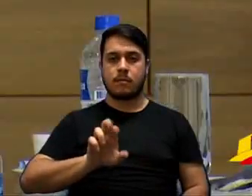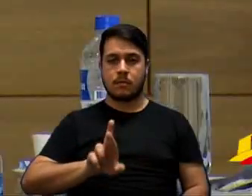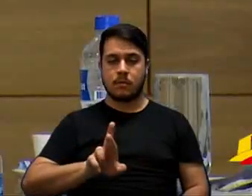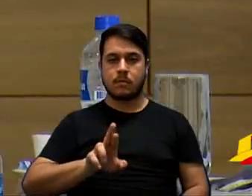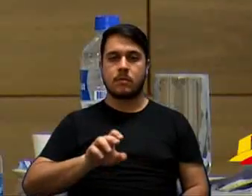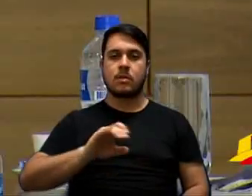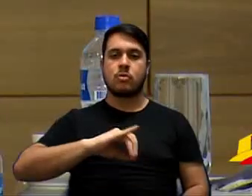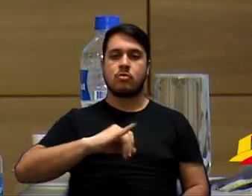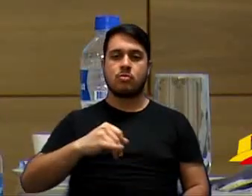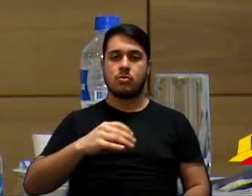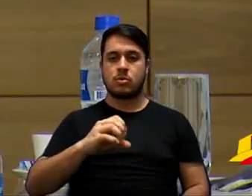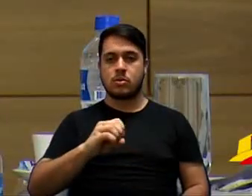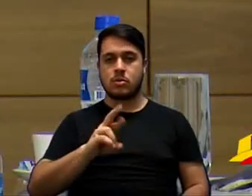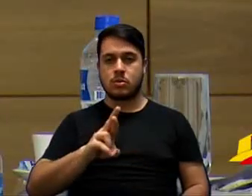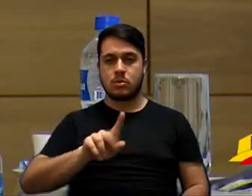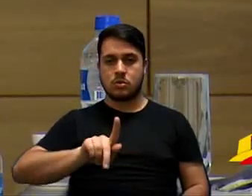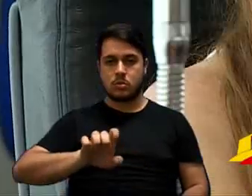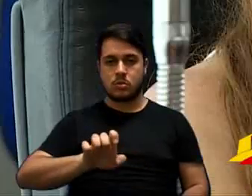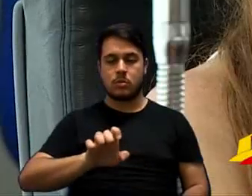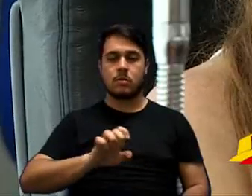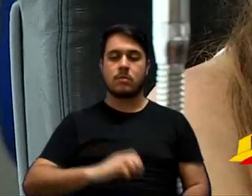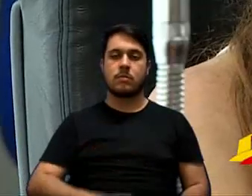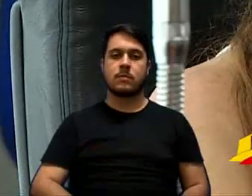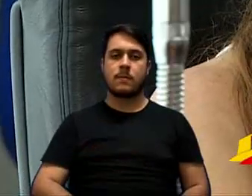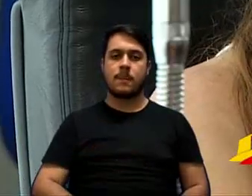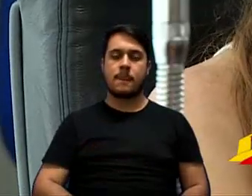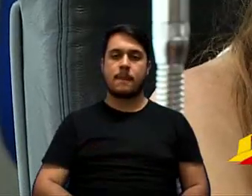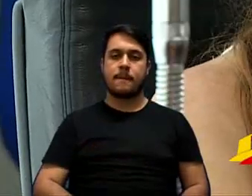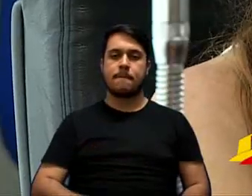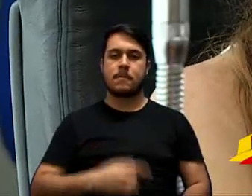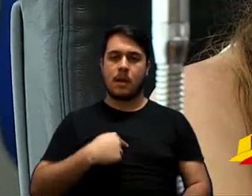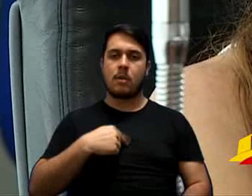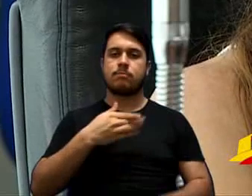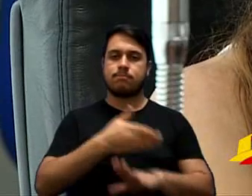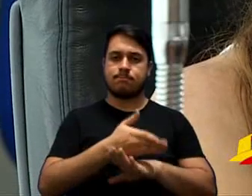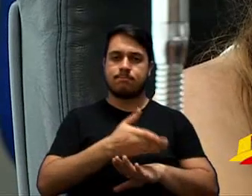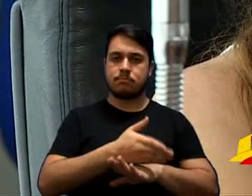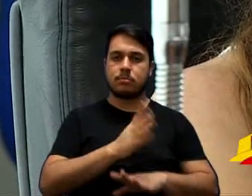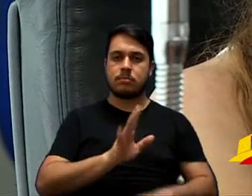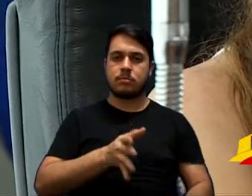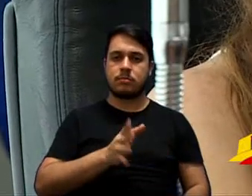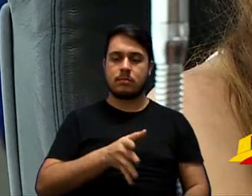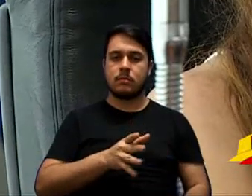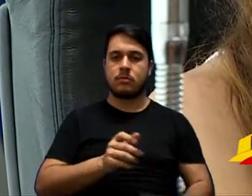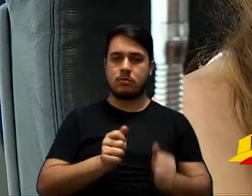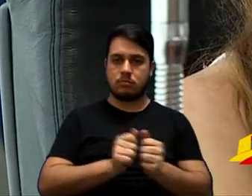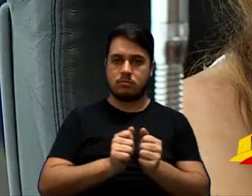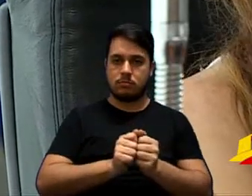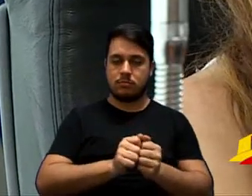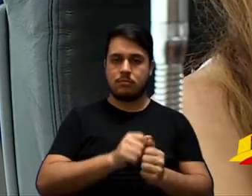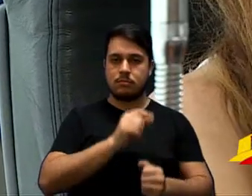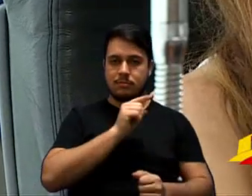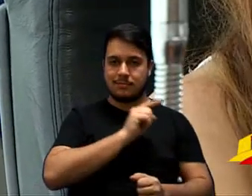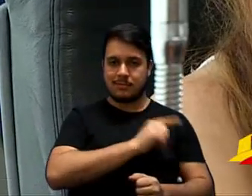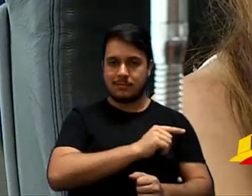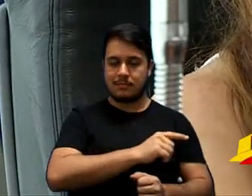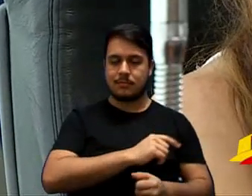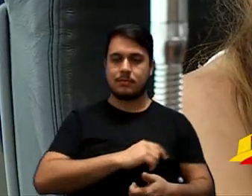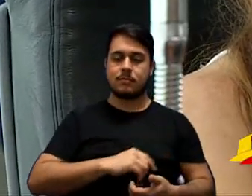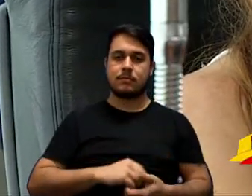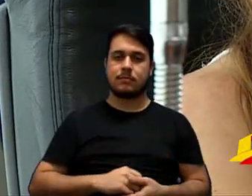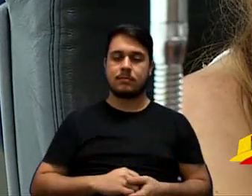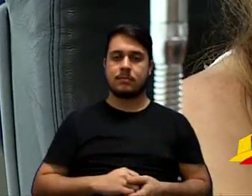jorge puxa muito obrigado era da época a agenda participei também com eles né e foram assim